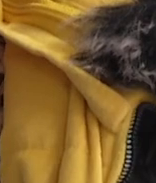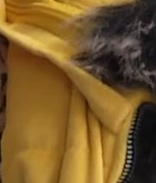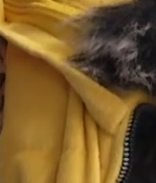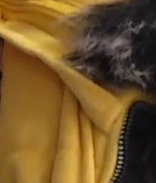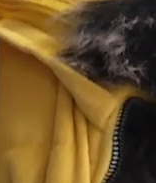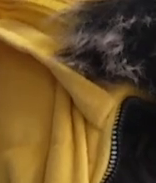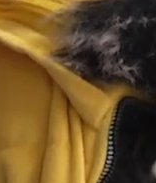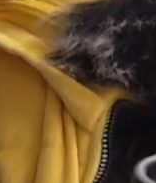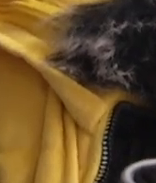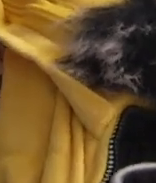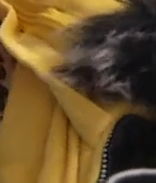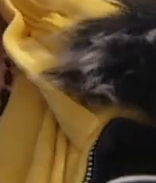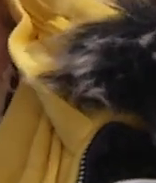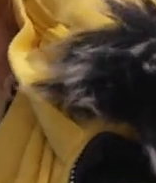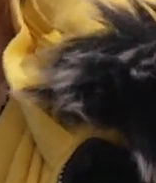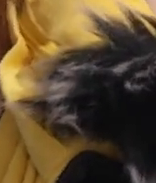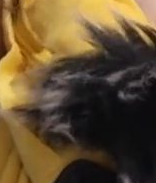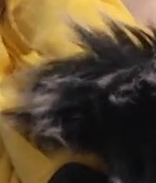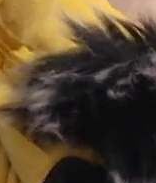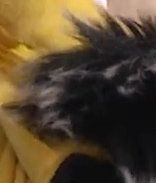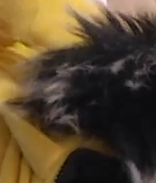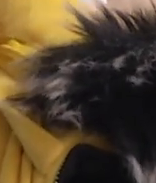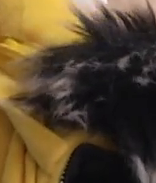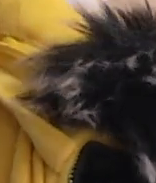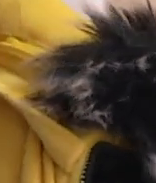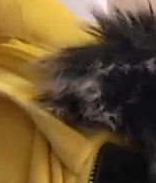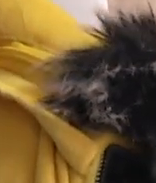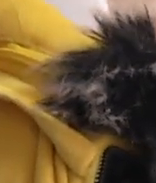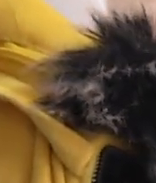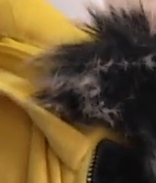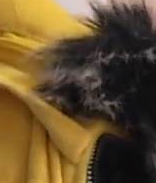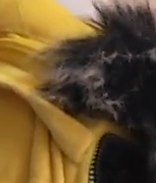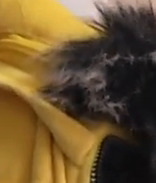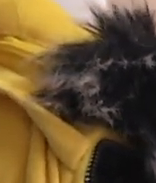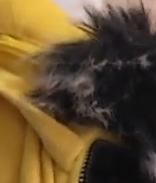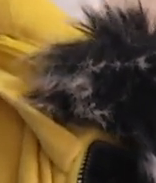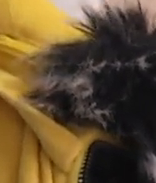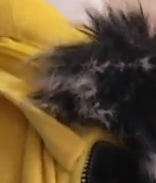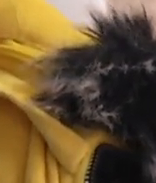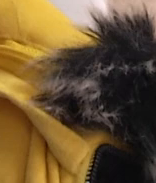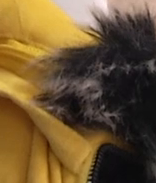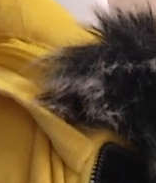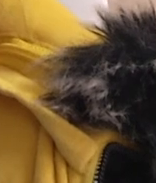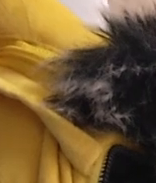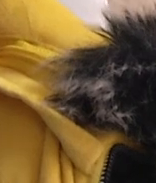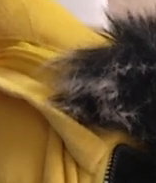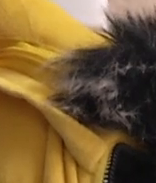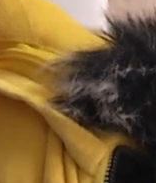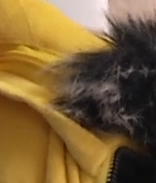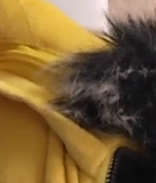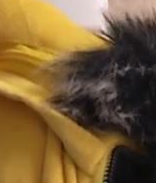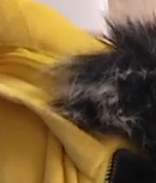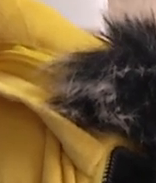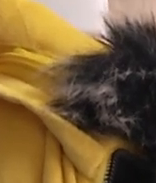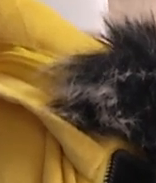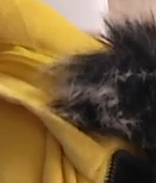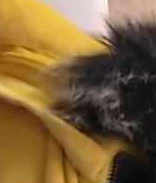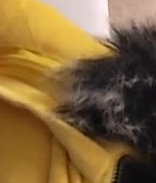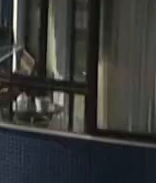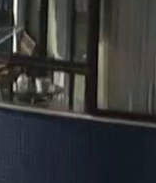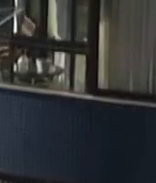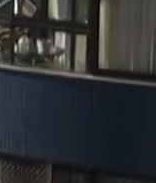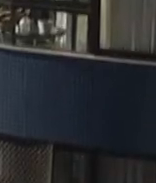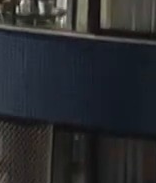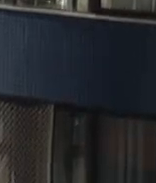Clara a partir dos 10 anos e não tem um limite de idade para estar ensaiando Então vamos vir com muitas novidades muito amor e muita